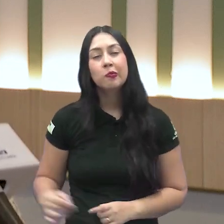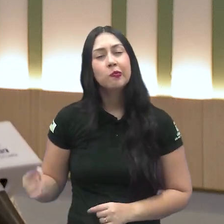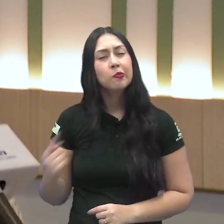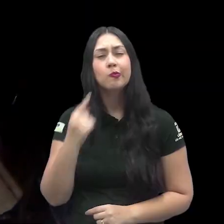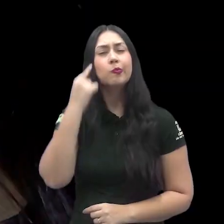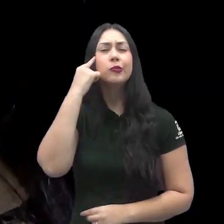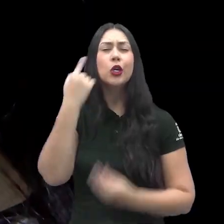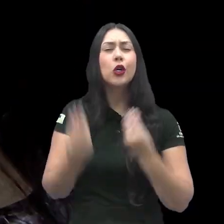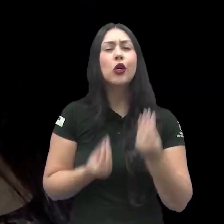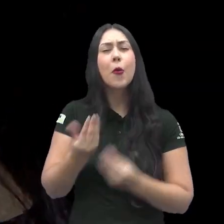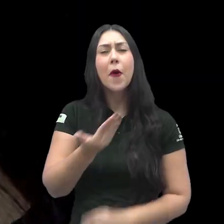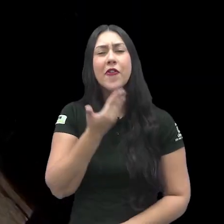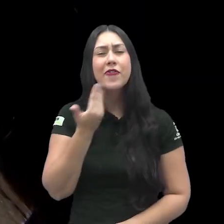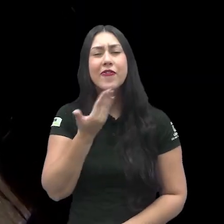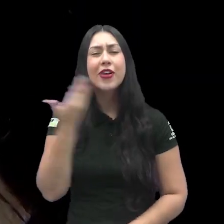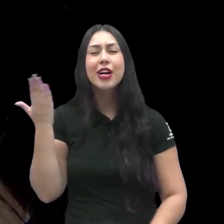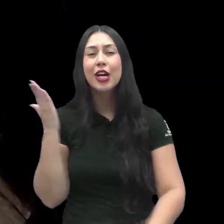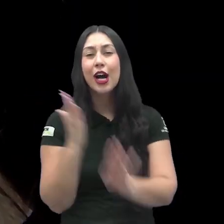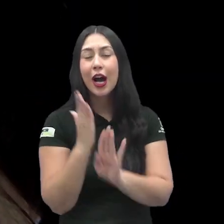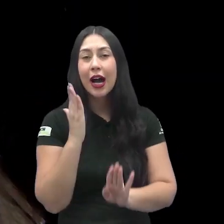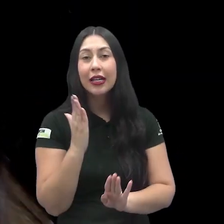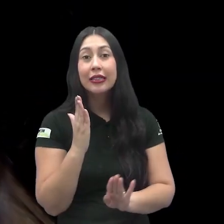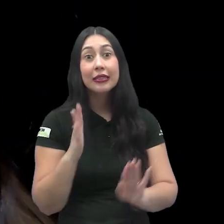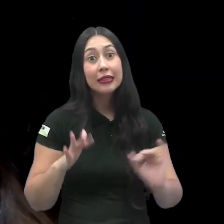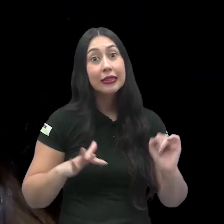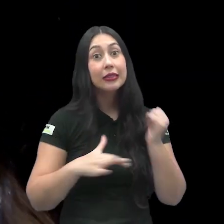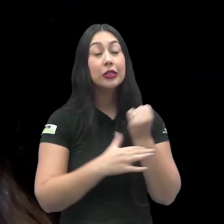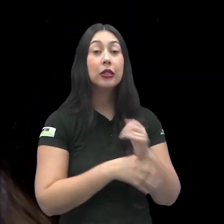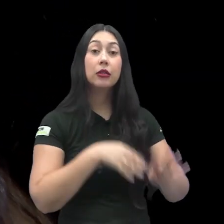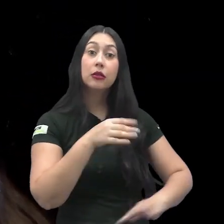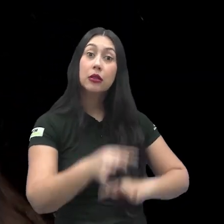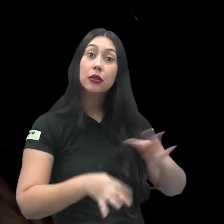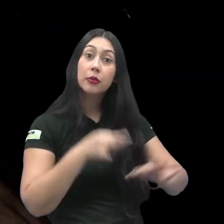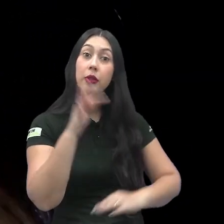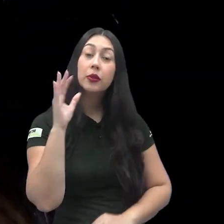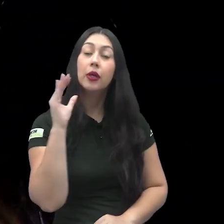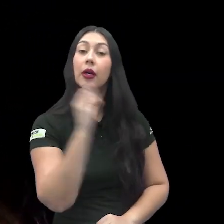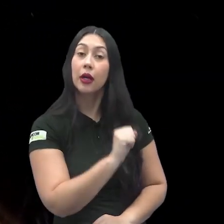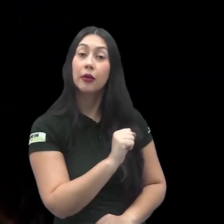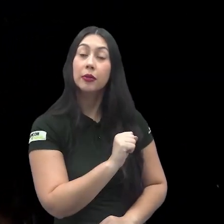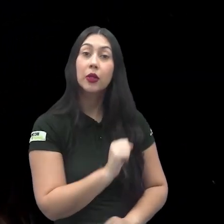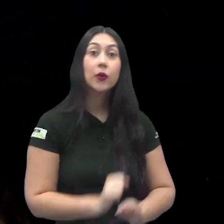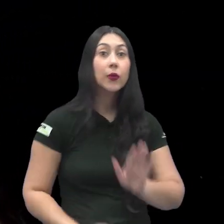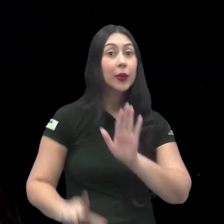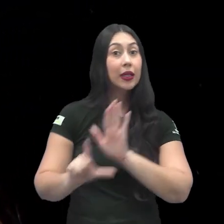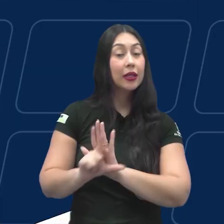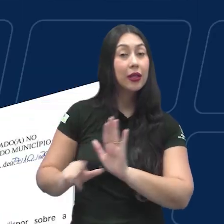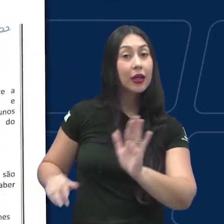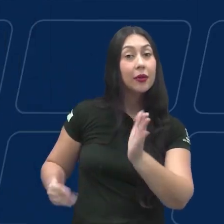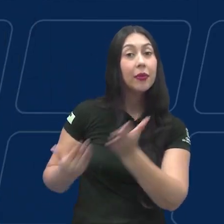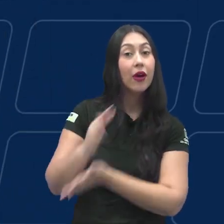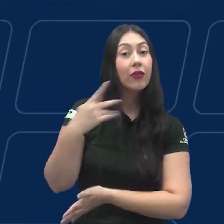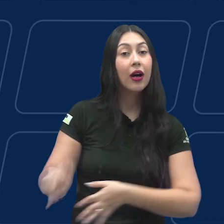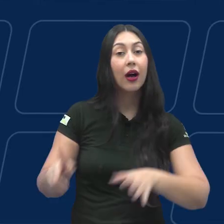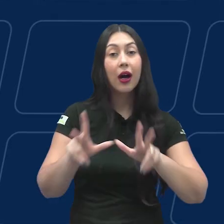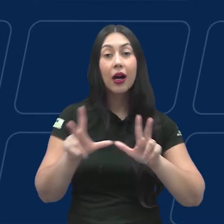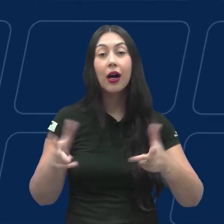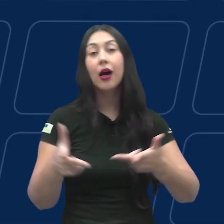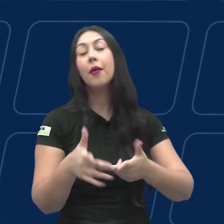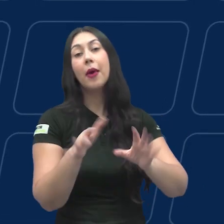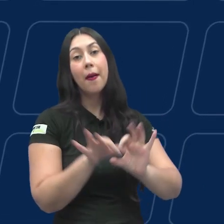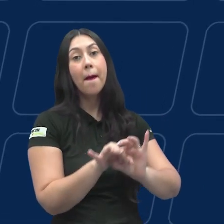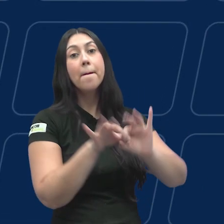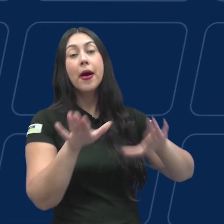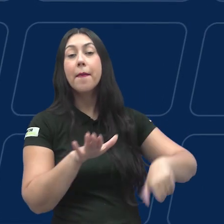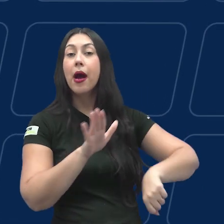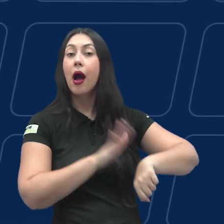seria o normal. Pensando em facilitar o diagnóstico e garantir o tratamento o quanto antes, uma lei aprovada na